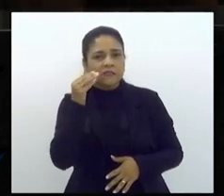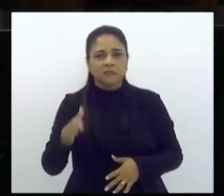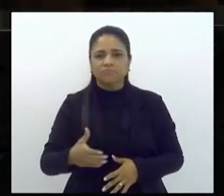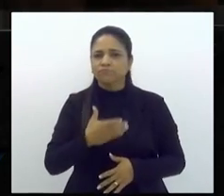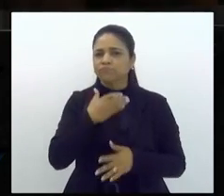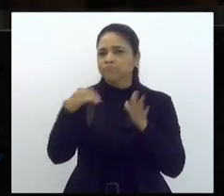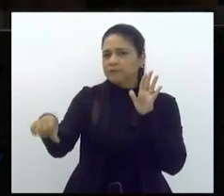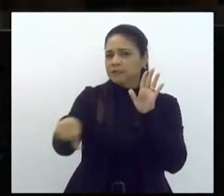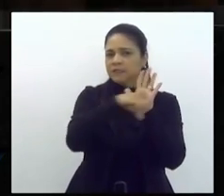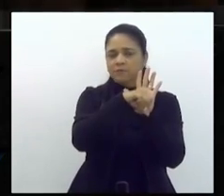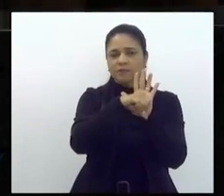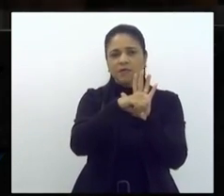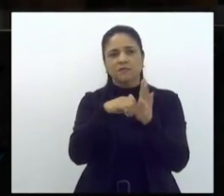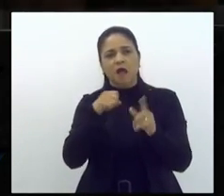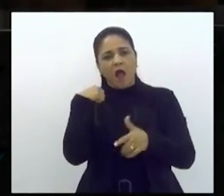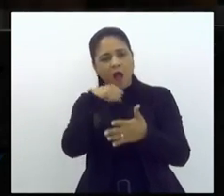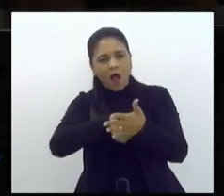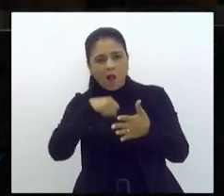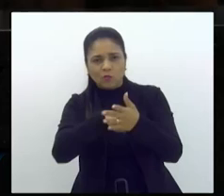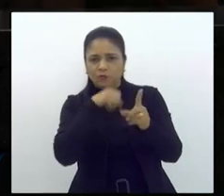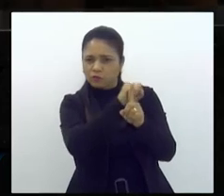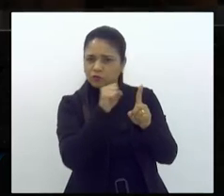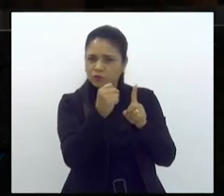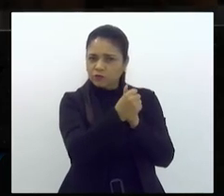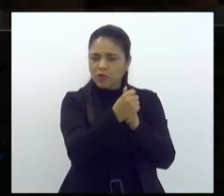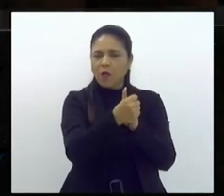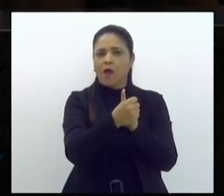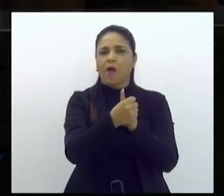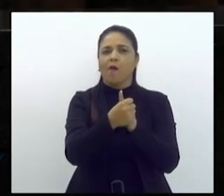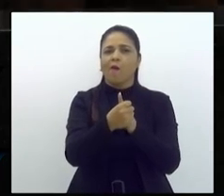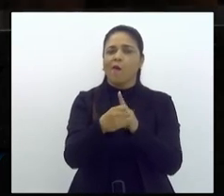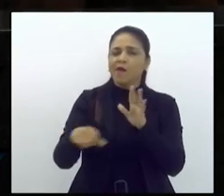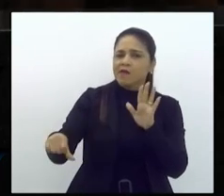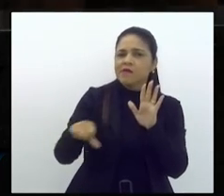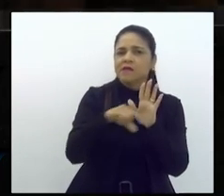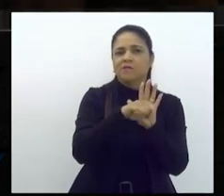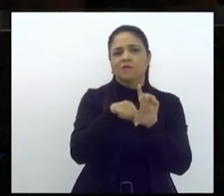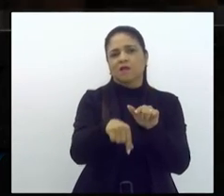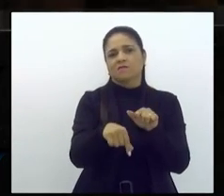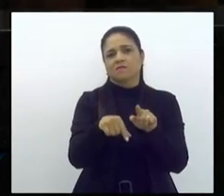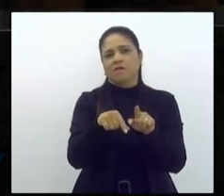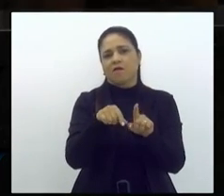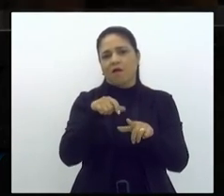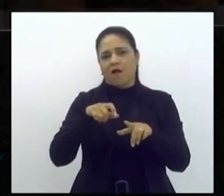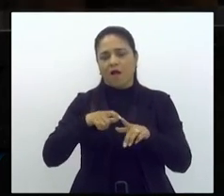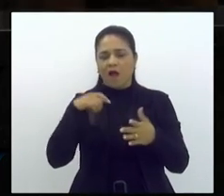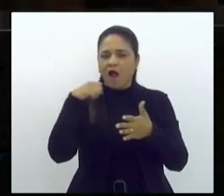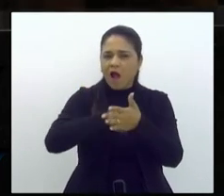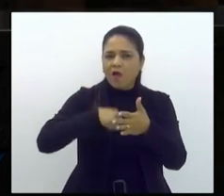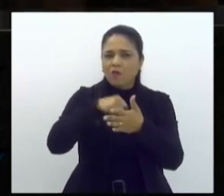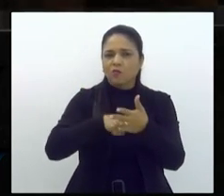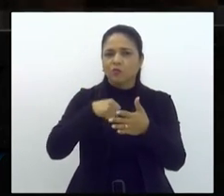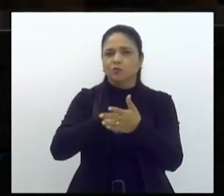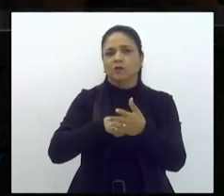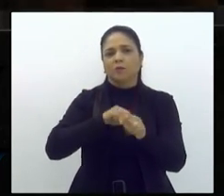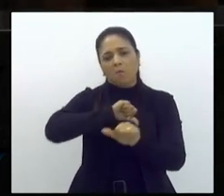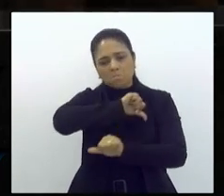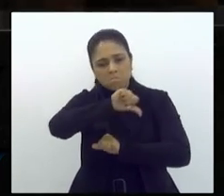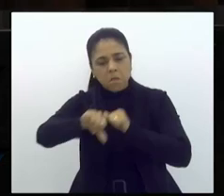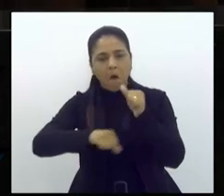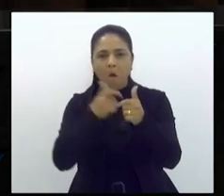luta social que tenta criminalizar a luta pela reforma agrária então digo a todos